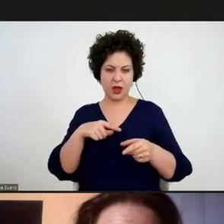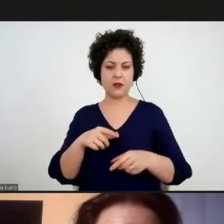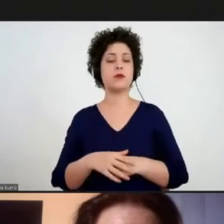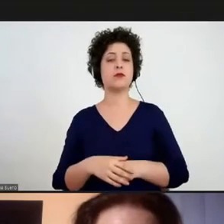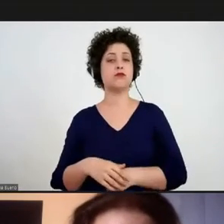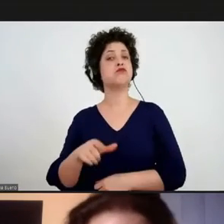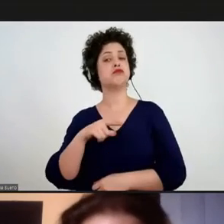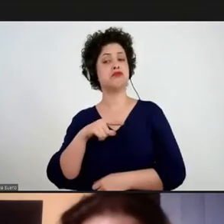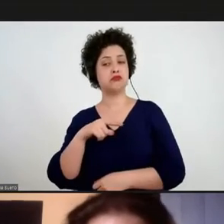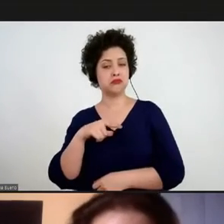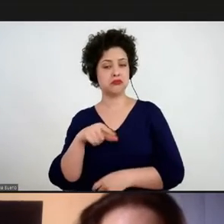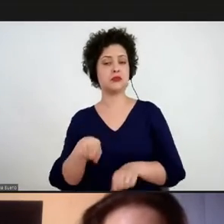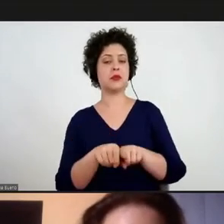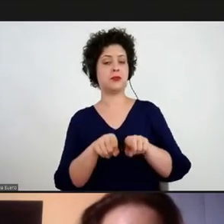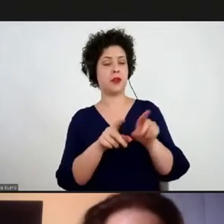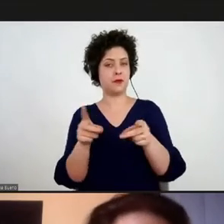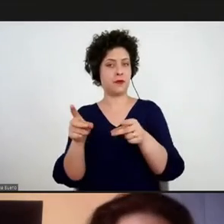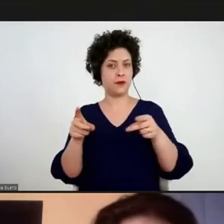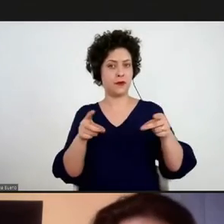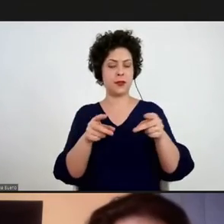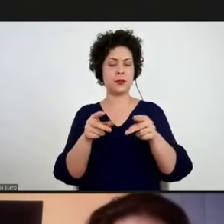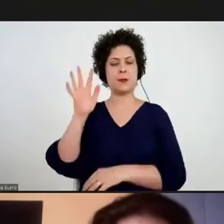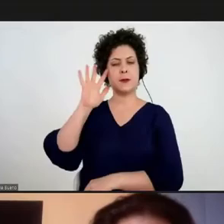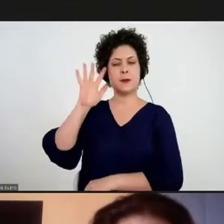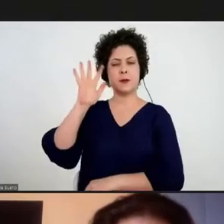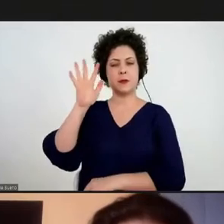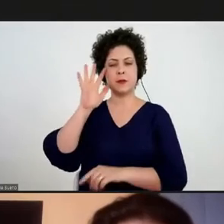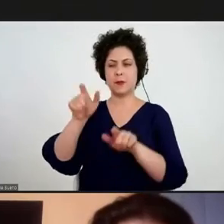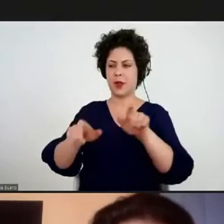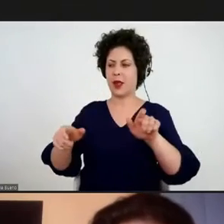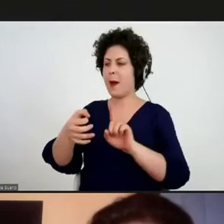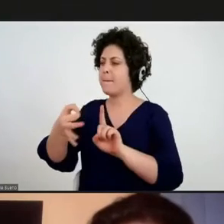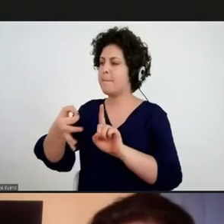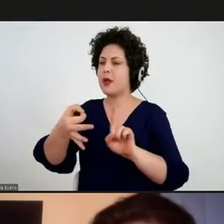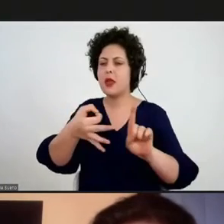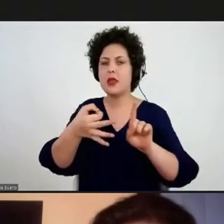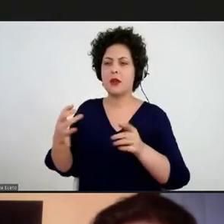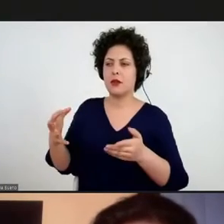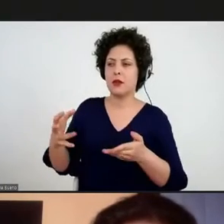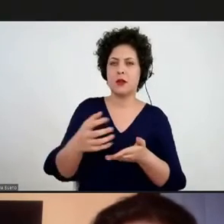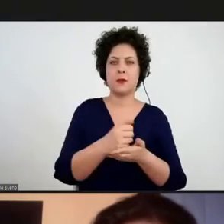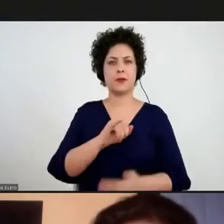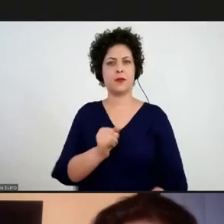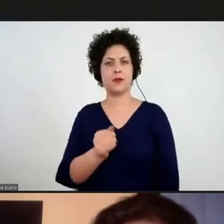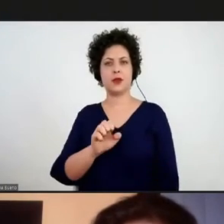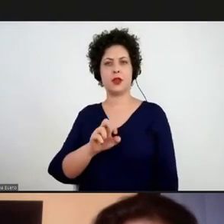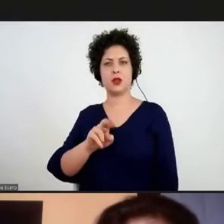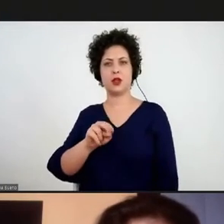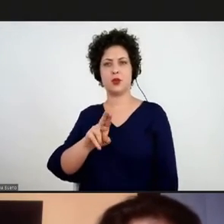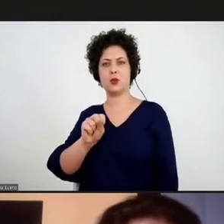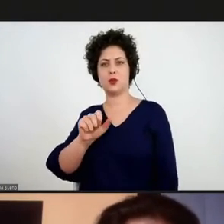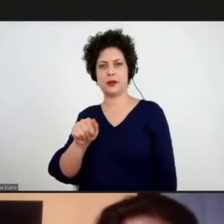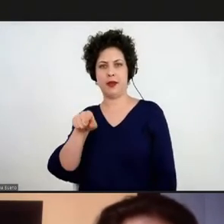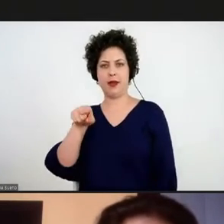Exercia, sim. Imagina que, pelos depoimentos que a gente tem da Jerusa, era